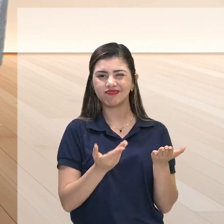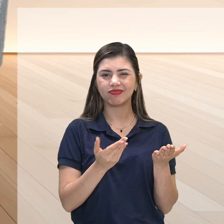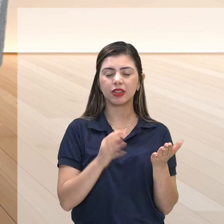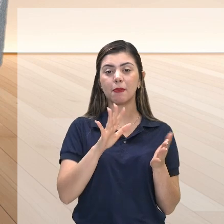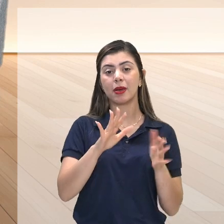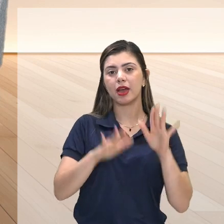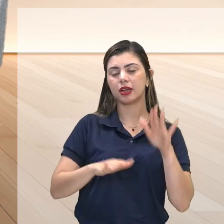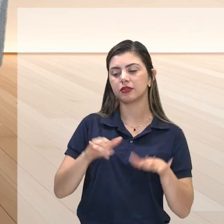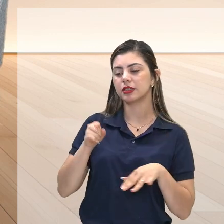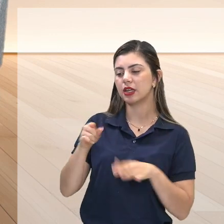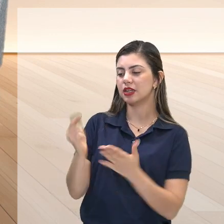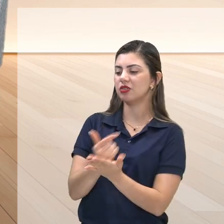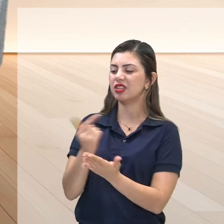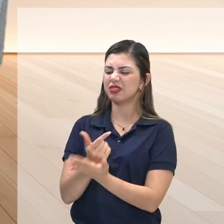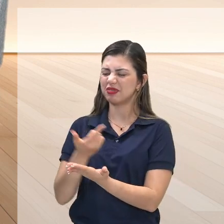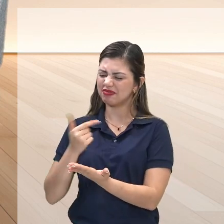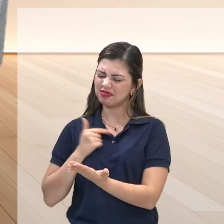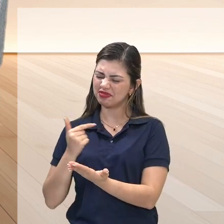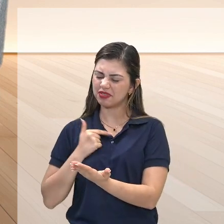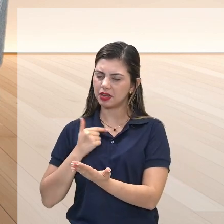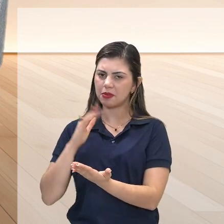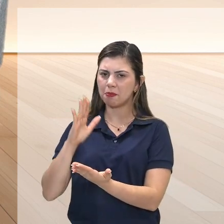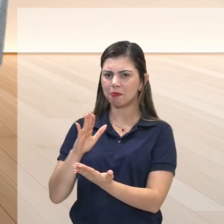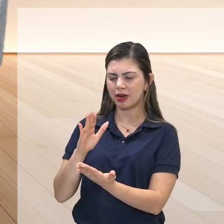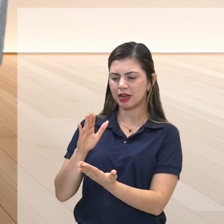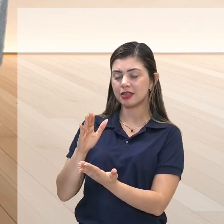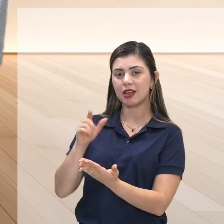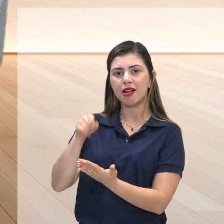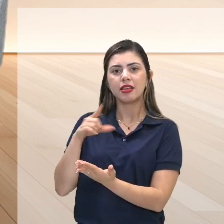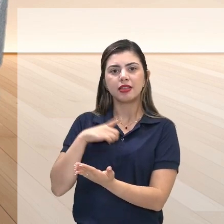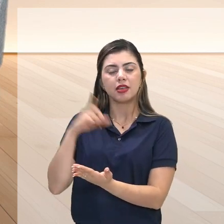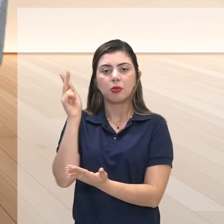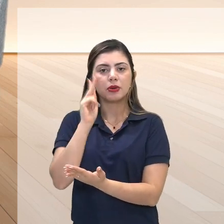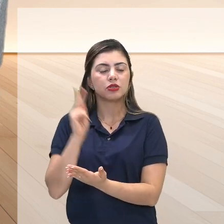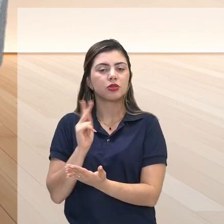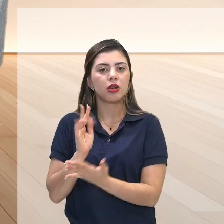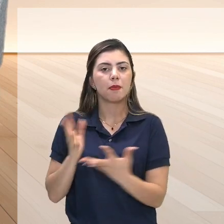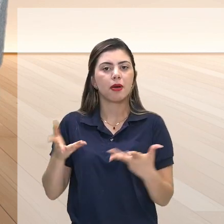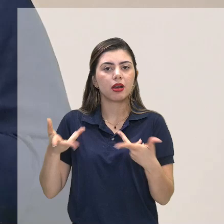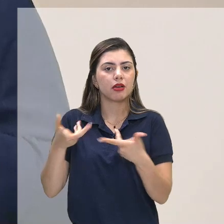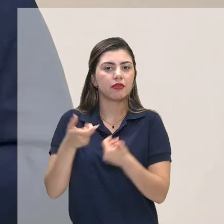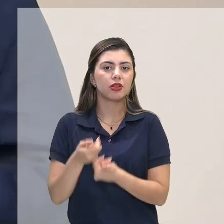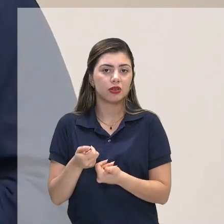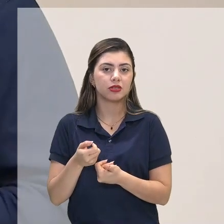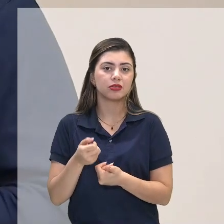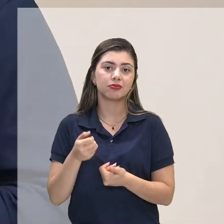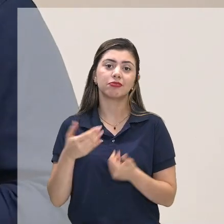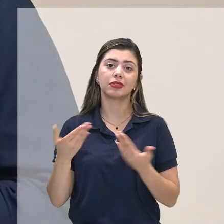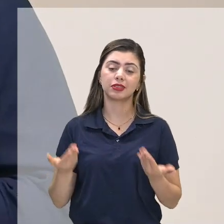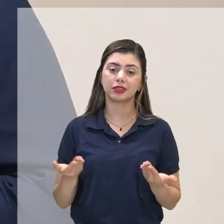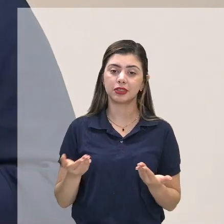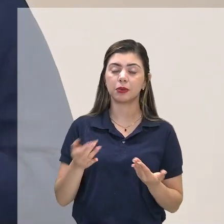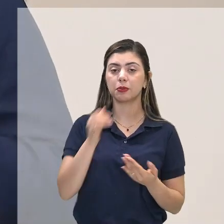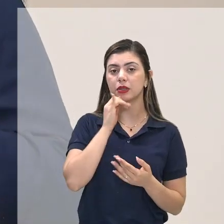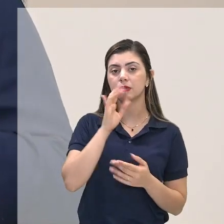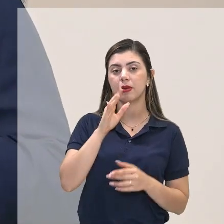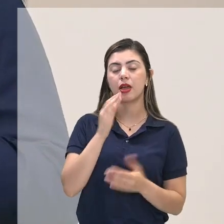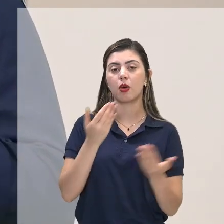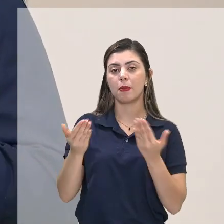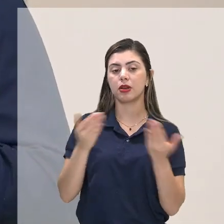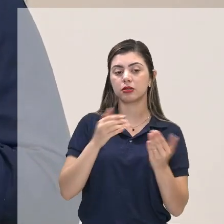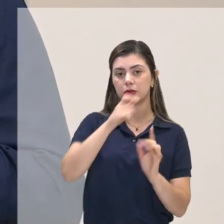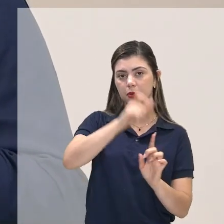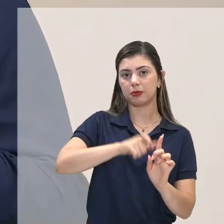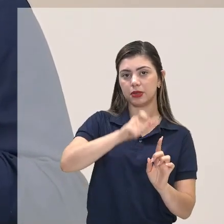ignoramos, e aí a gente acaba ignorando uma trajetória, uma escrita que é muito bonita. Em relação àquela personagem, nós temos